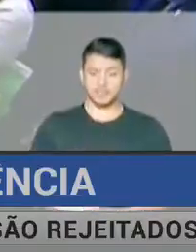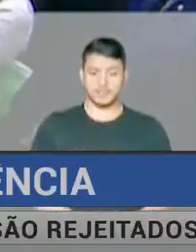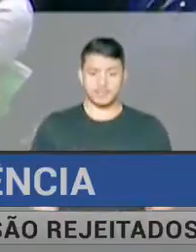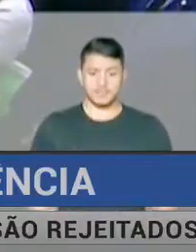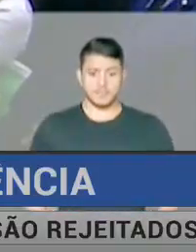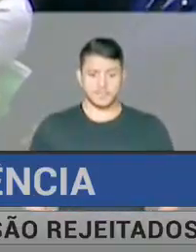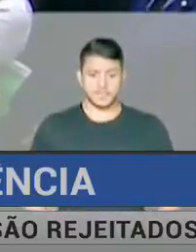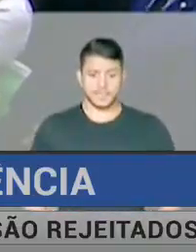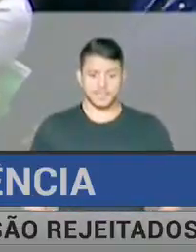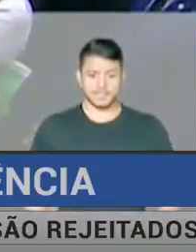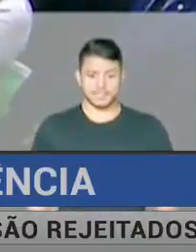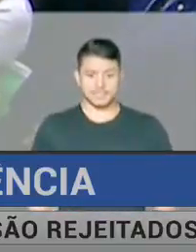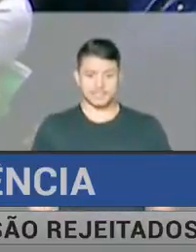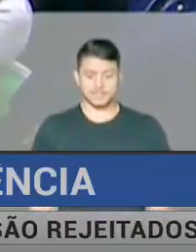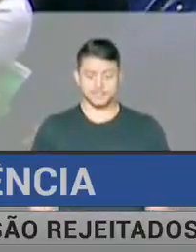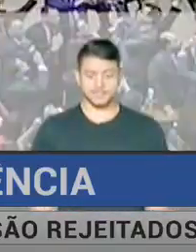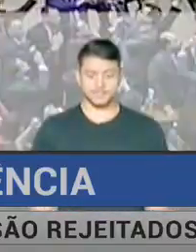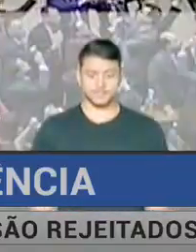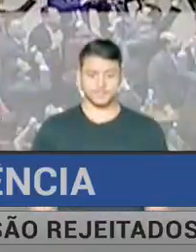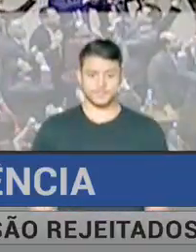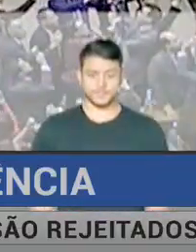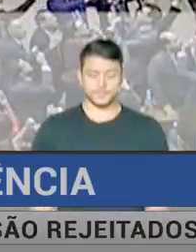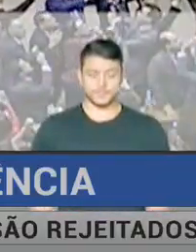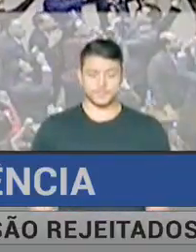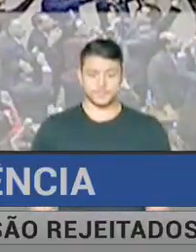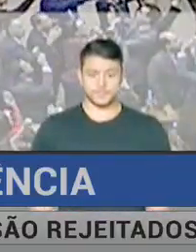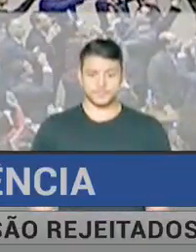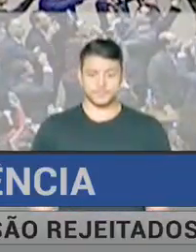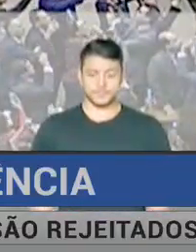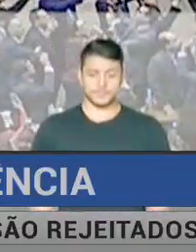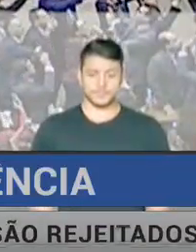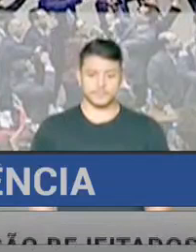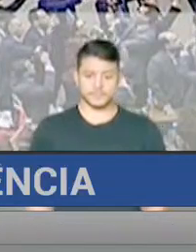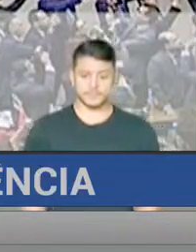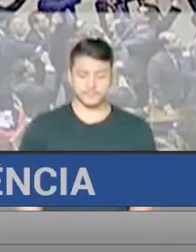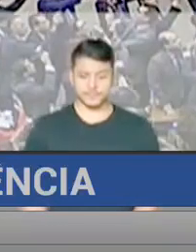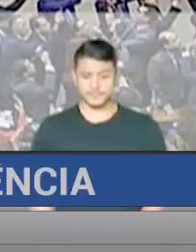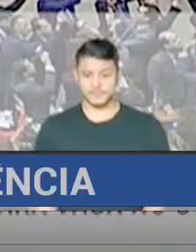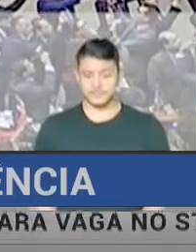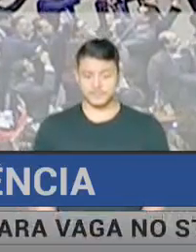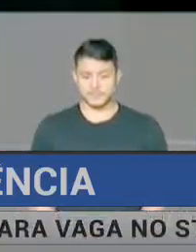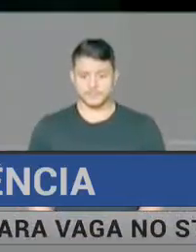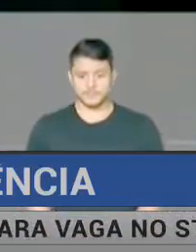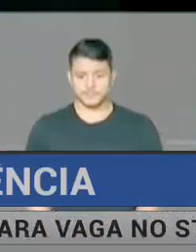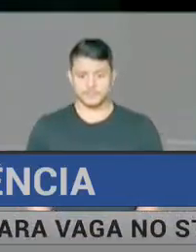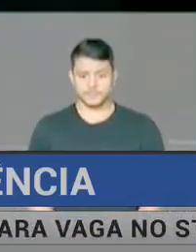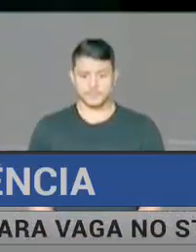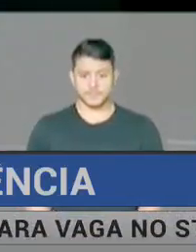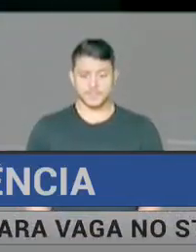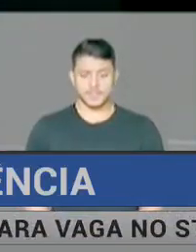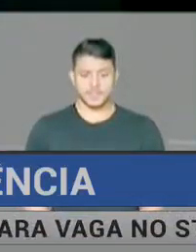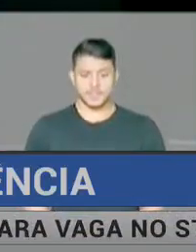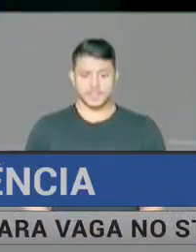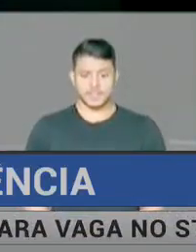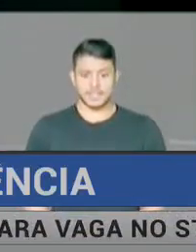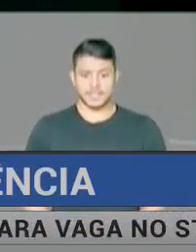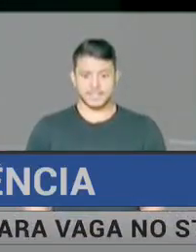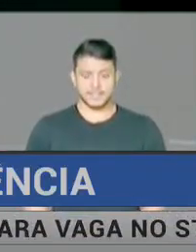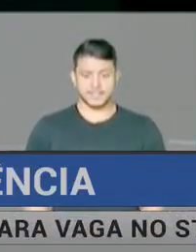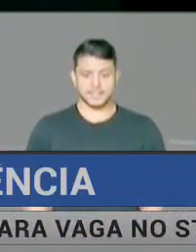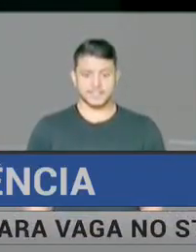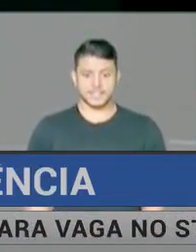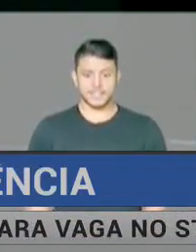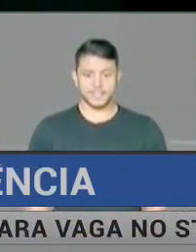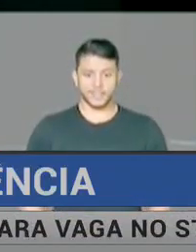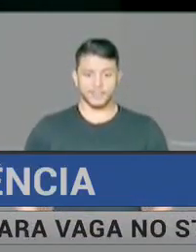da Previdência passe na Câmara dos Deputados. Lembrando que essa discussão começou há mais de 2 anos, ainda no governo Temer, e agora